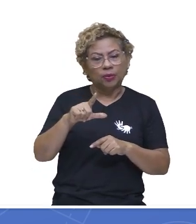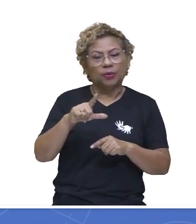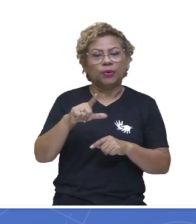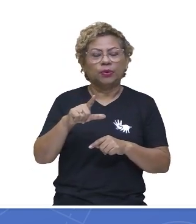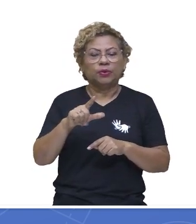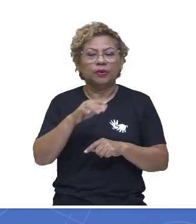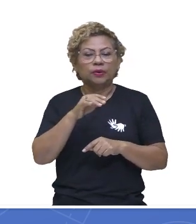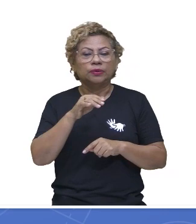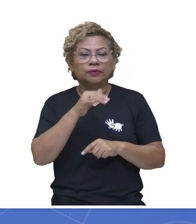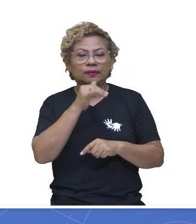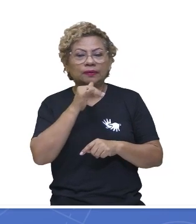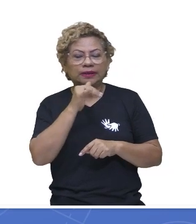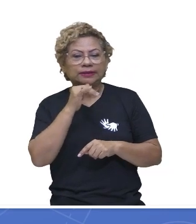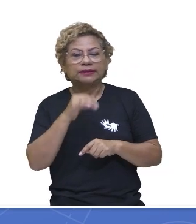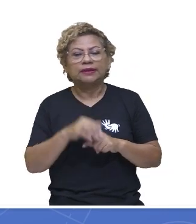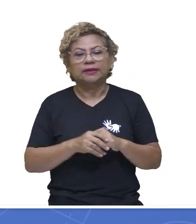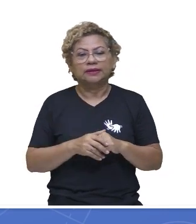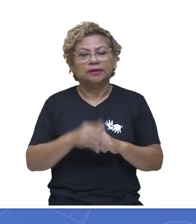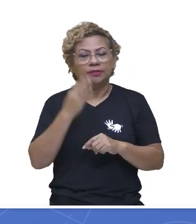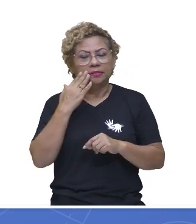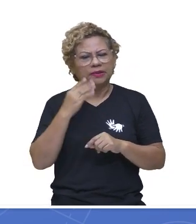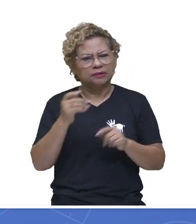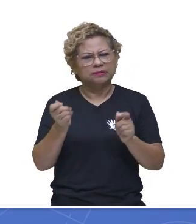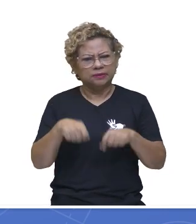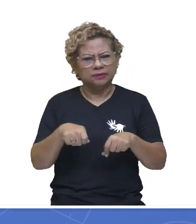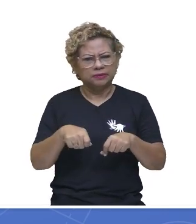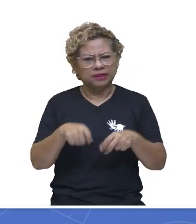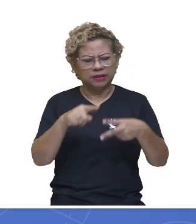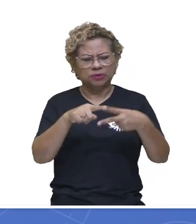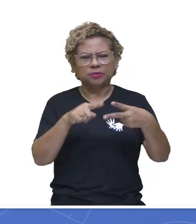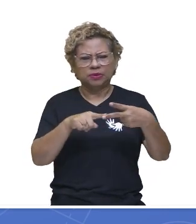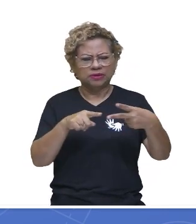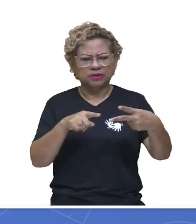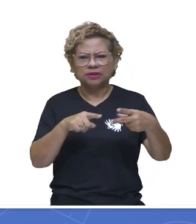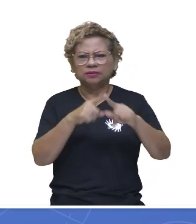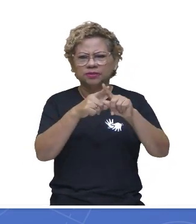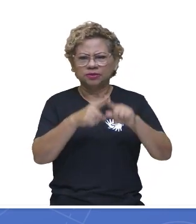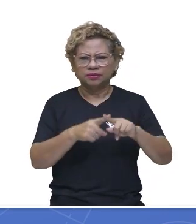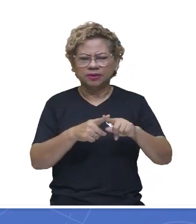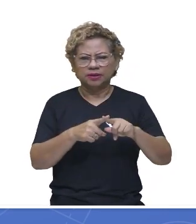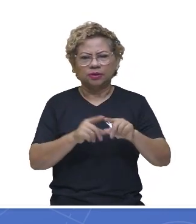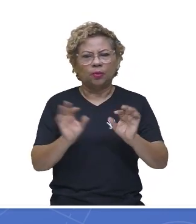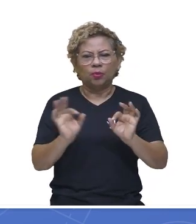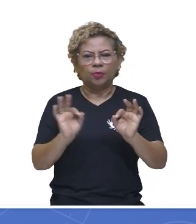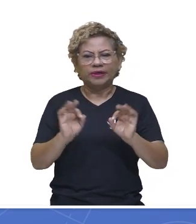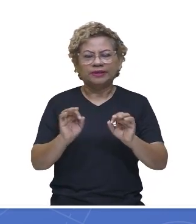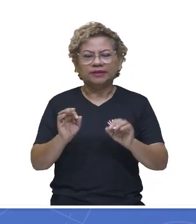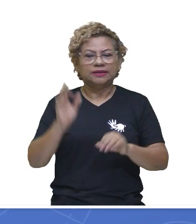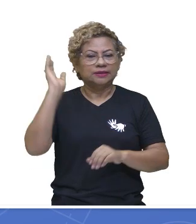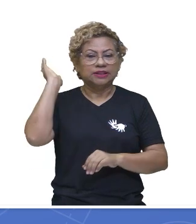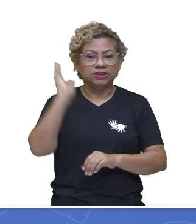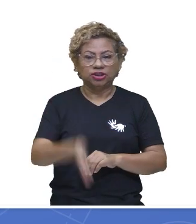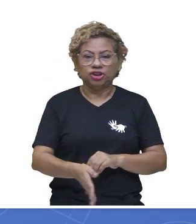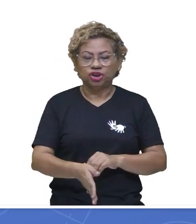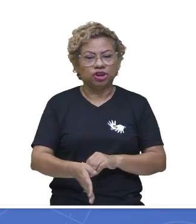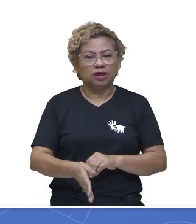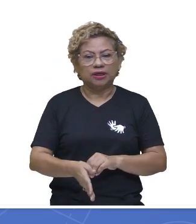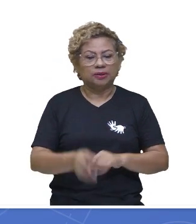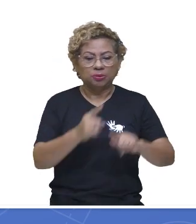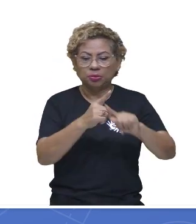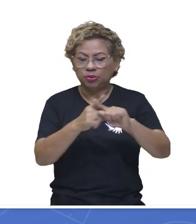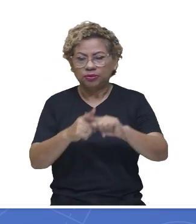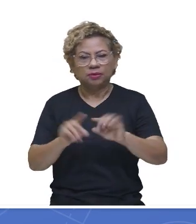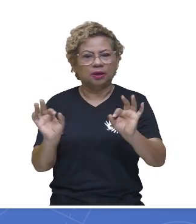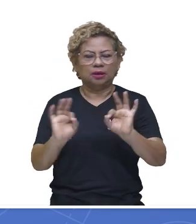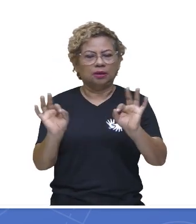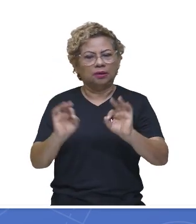as duas matrizes possam ser multiplicadas. Não é só pegar duas matrizes e sair multiplicando, tá? A gente precisa primeiro verificar se